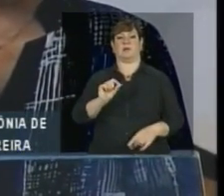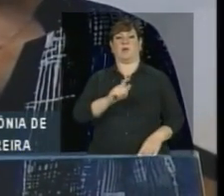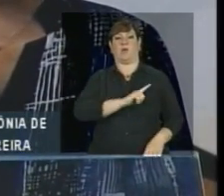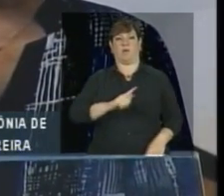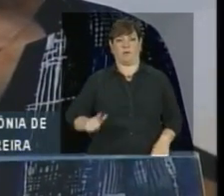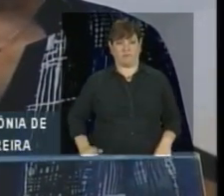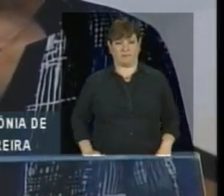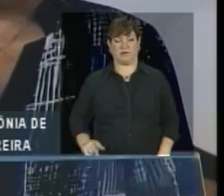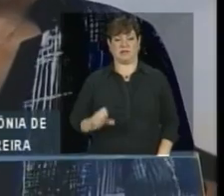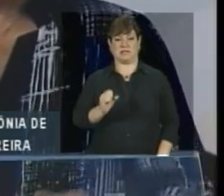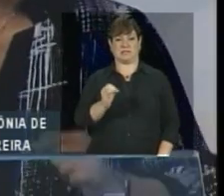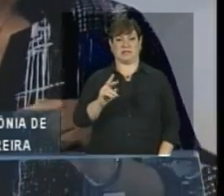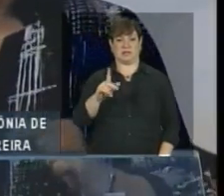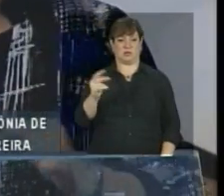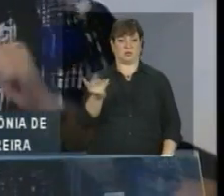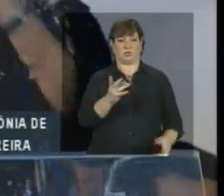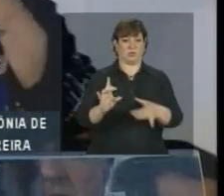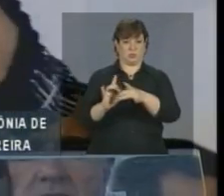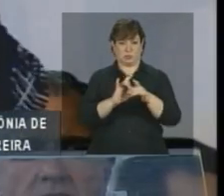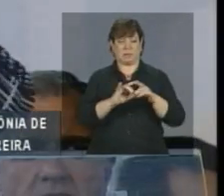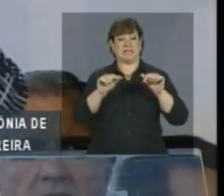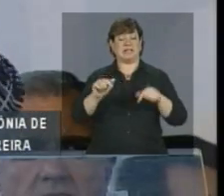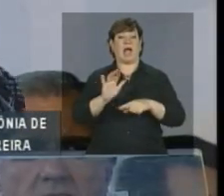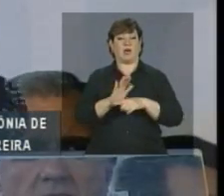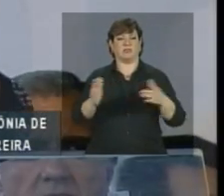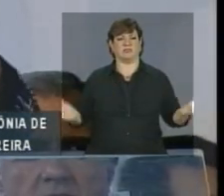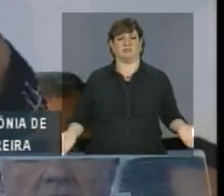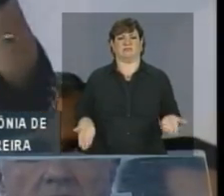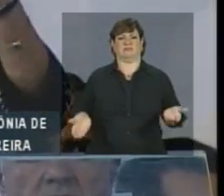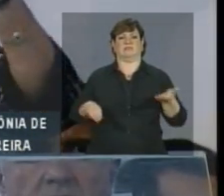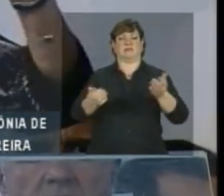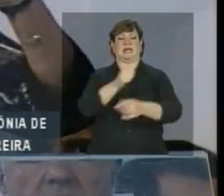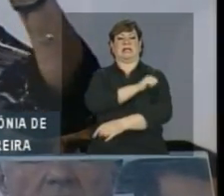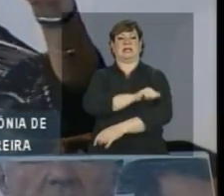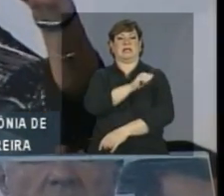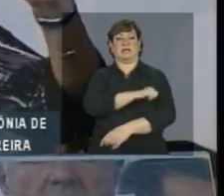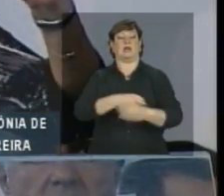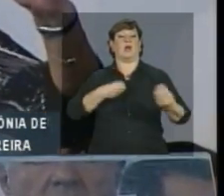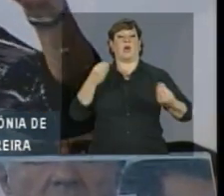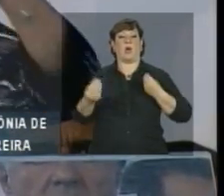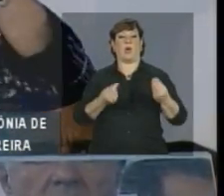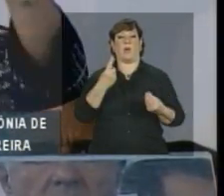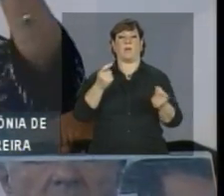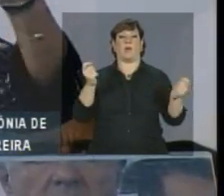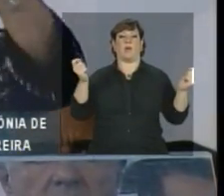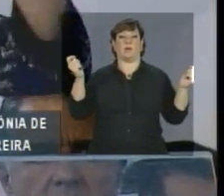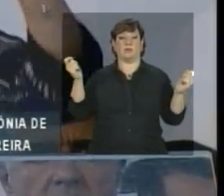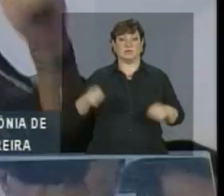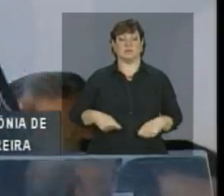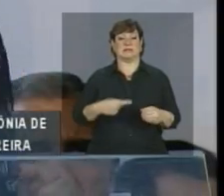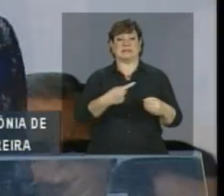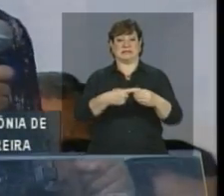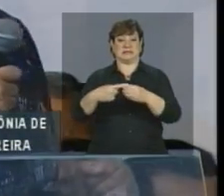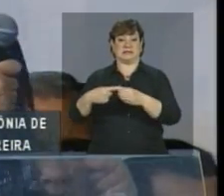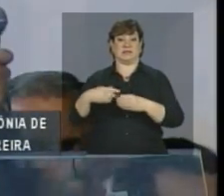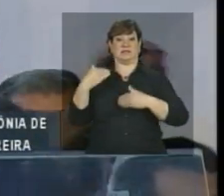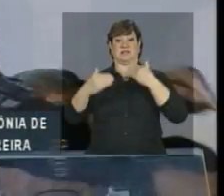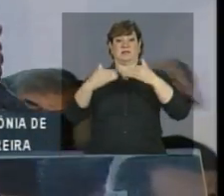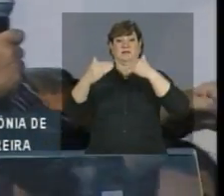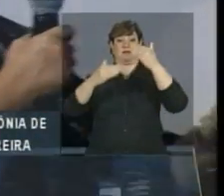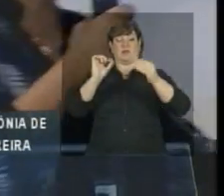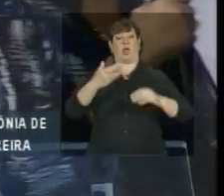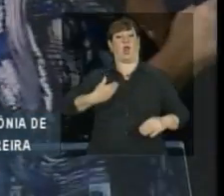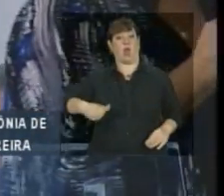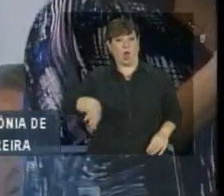querido Sérgio Cabral, é elevar o Rio a uma condição de cidade desenvolvida.